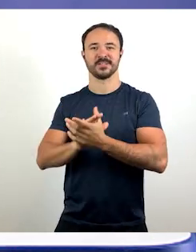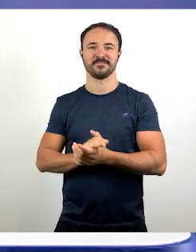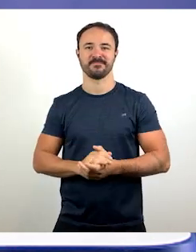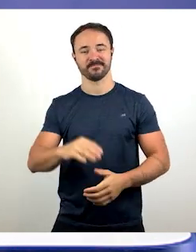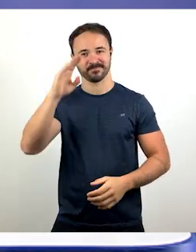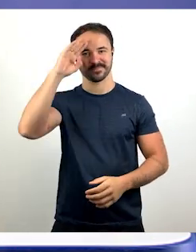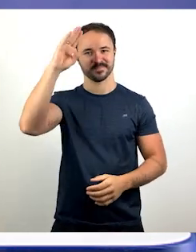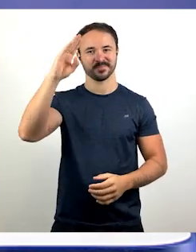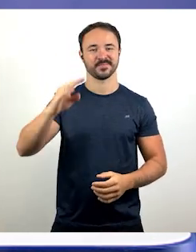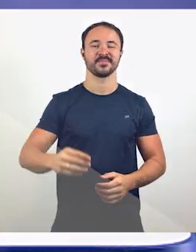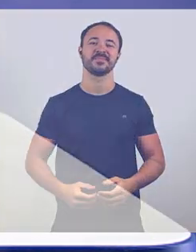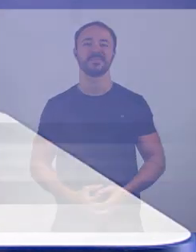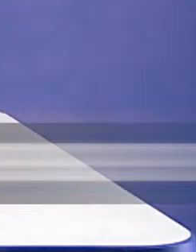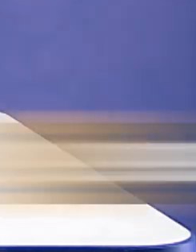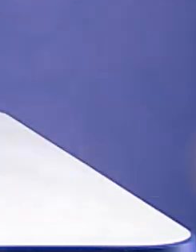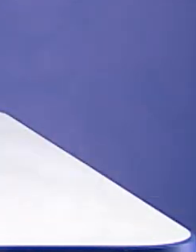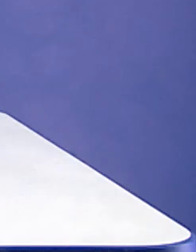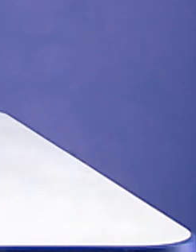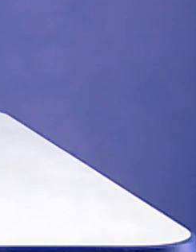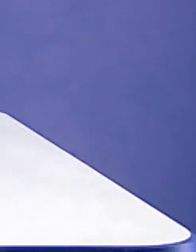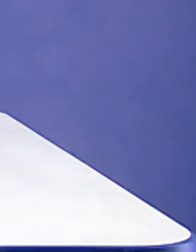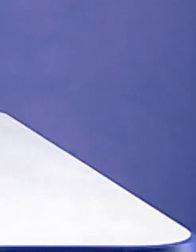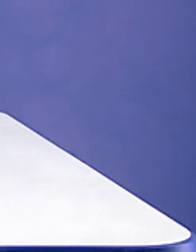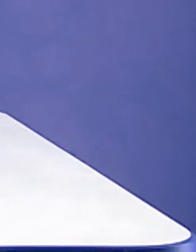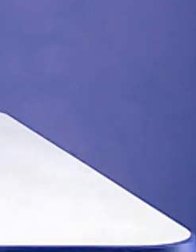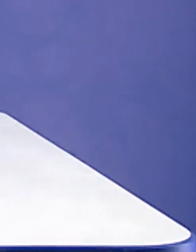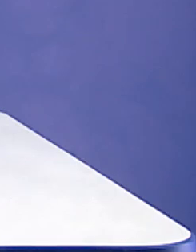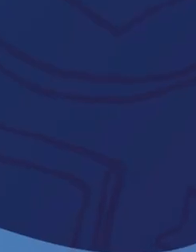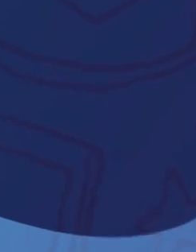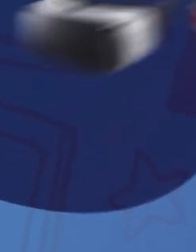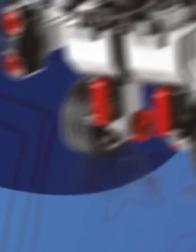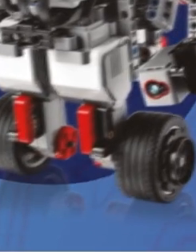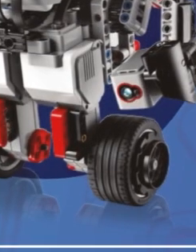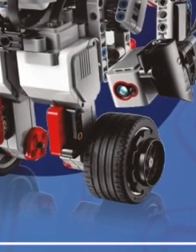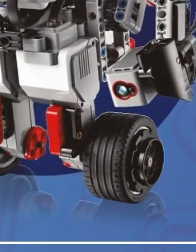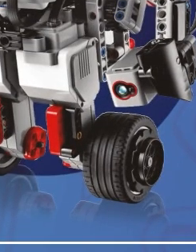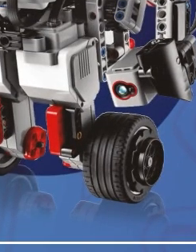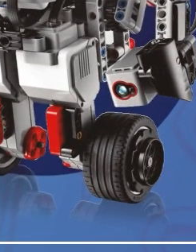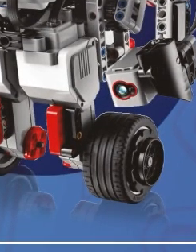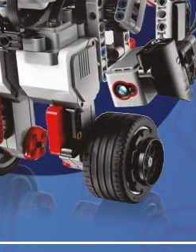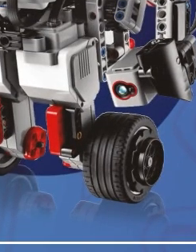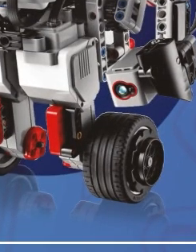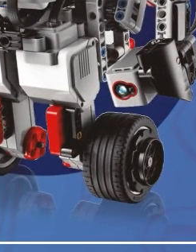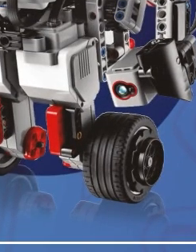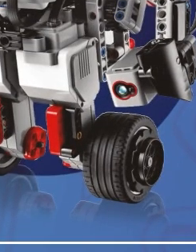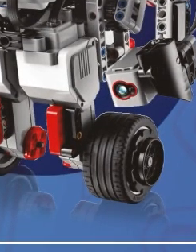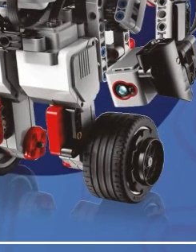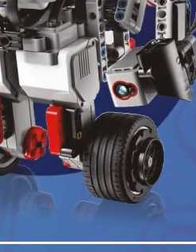Nos vemos na próxima aula e é isso. Tchau, tchau!